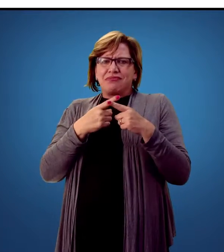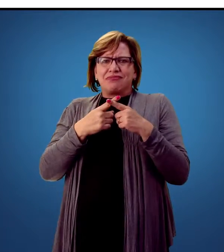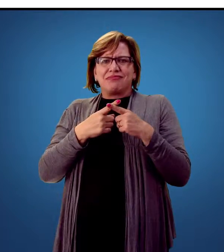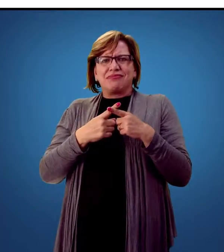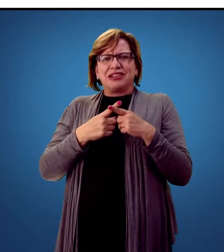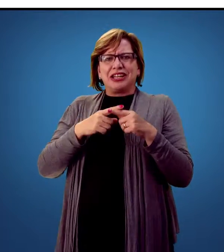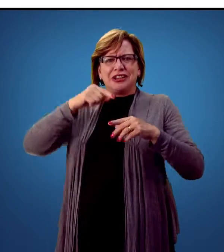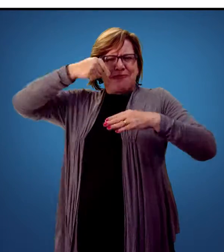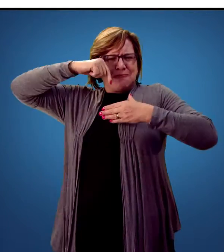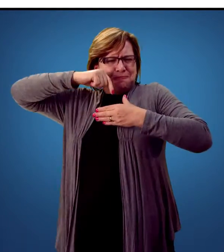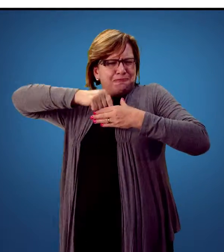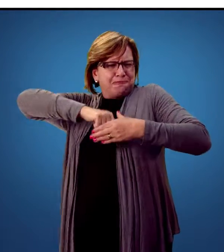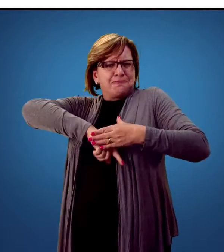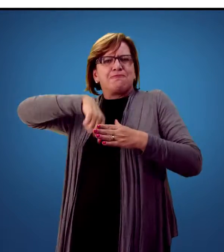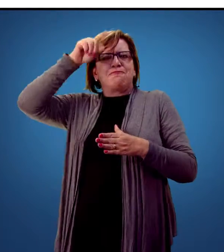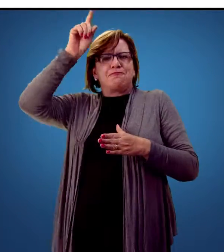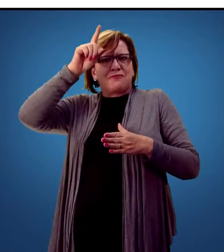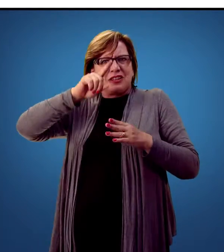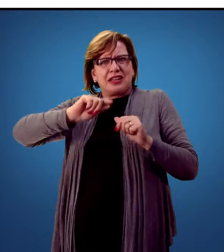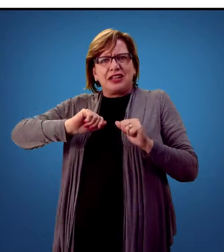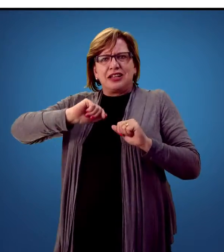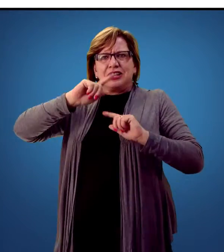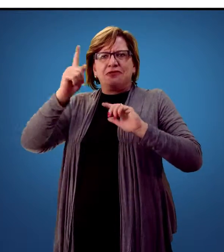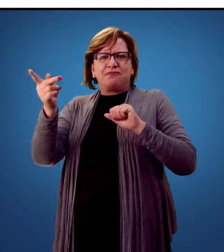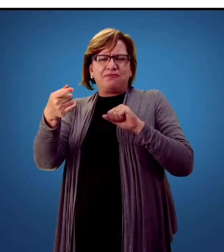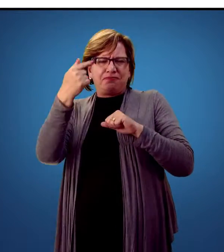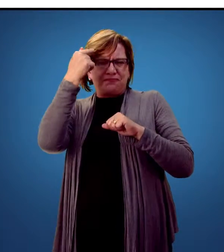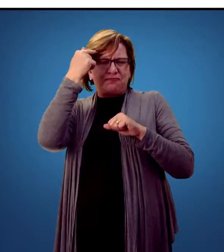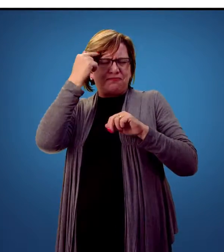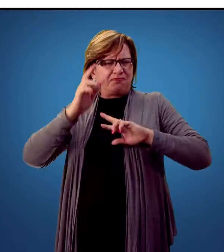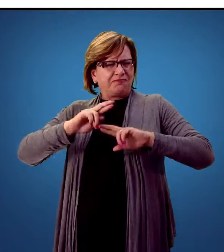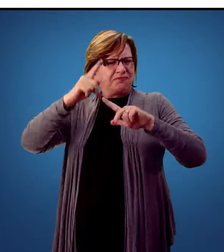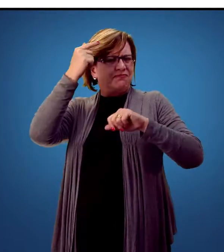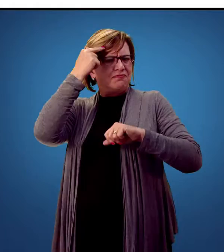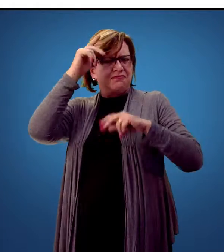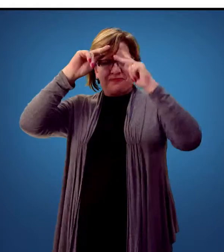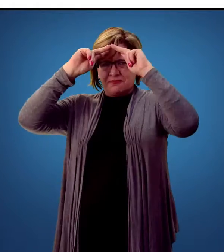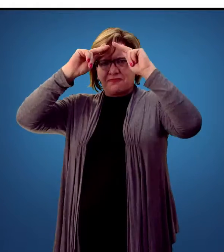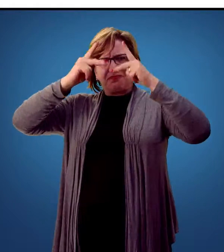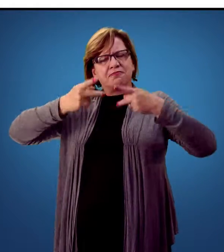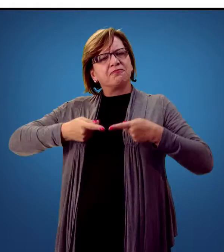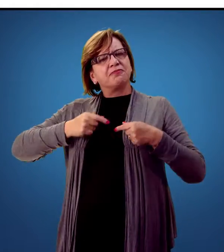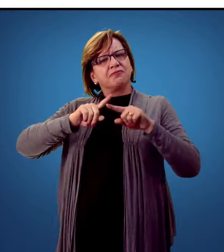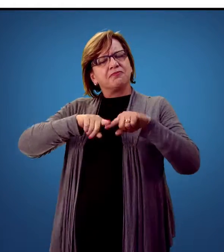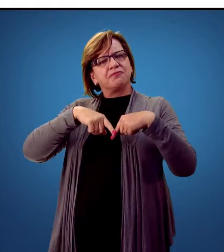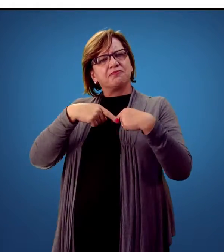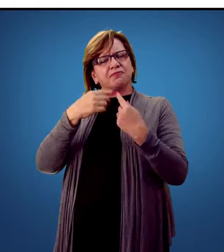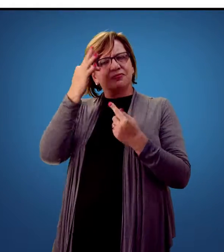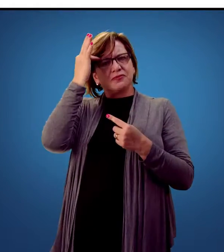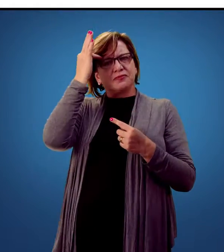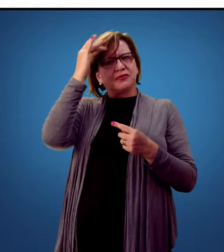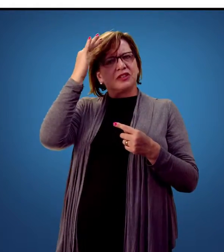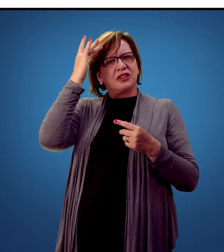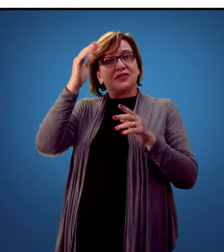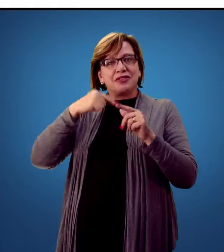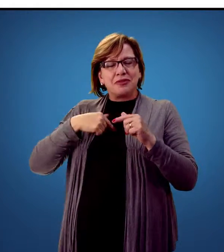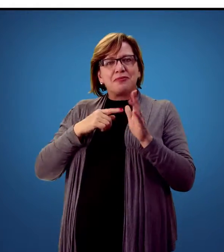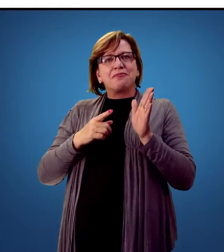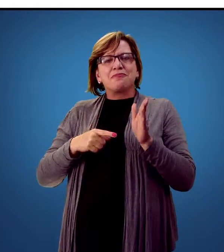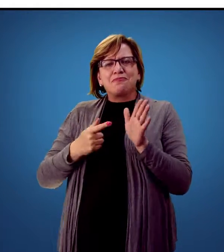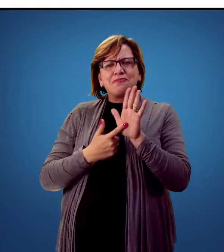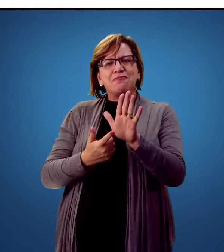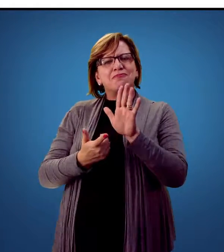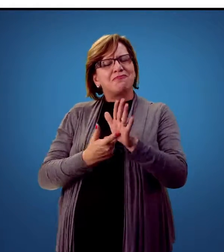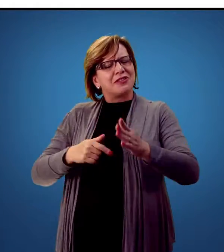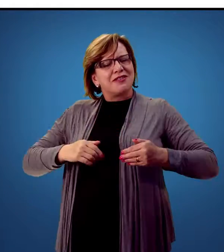possui um grau de complexidade que trancelim até mesmo pensamento humano mas a filosofia de certa maneira me oferecia cá os